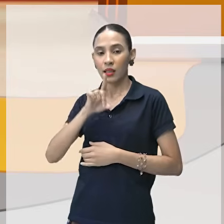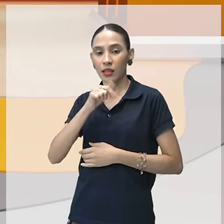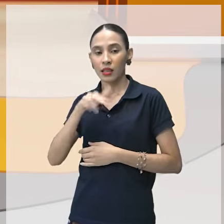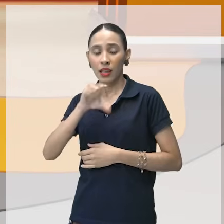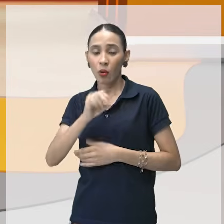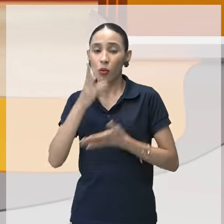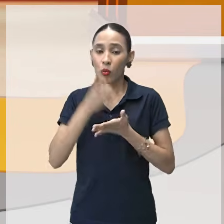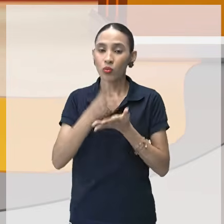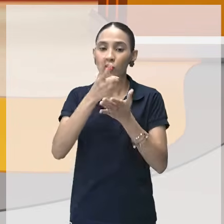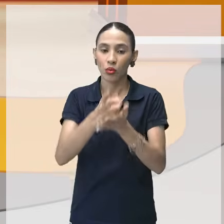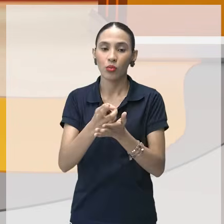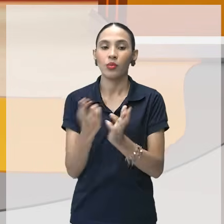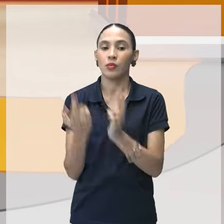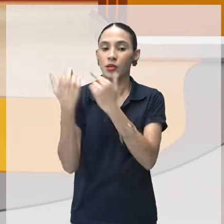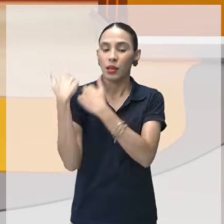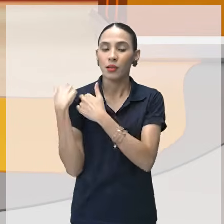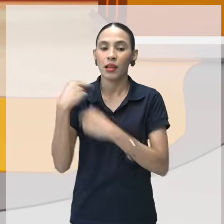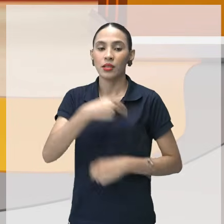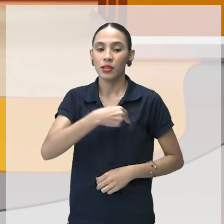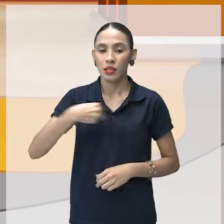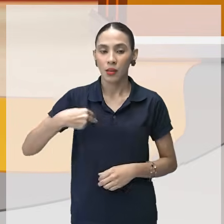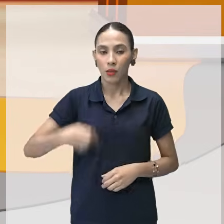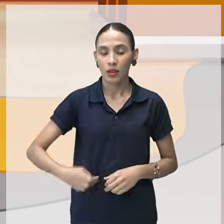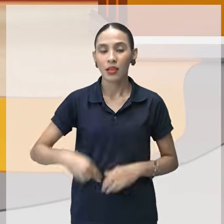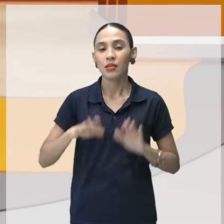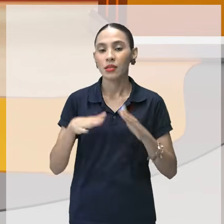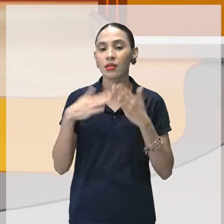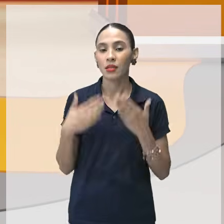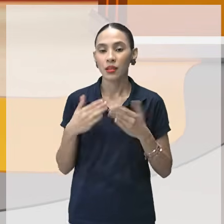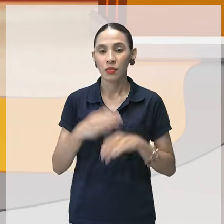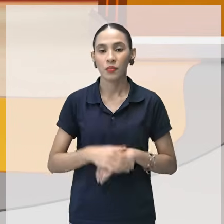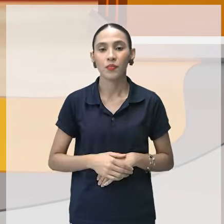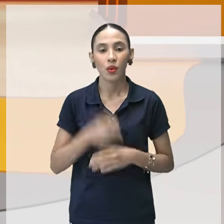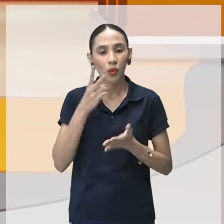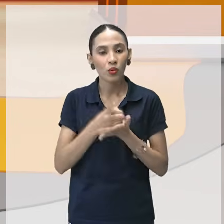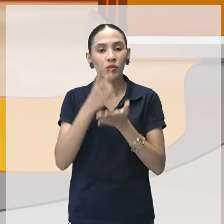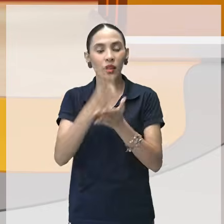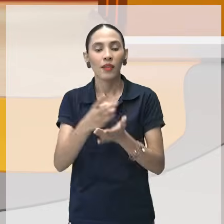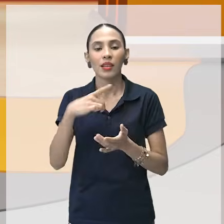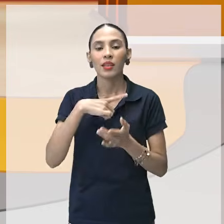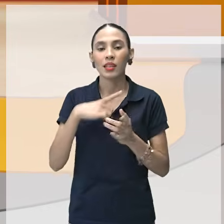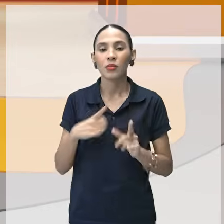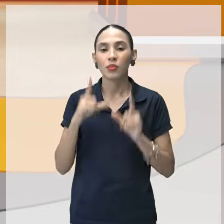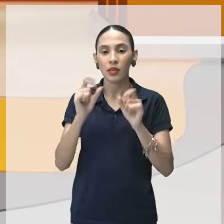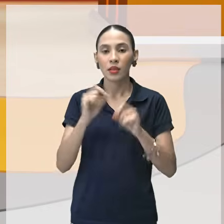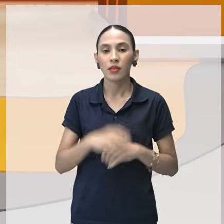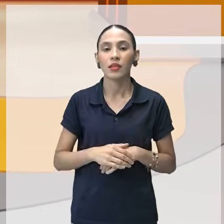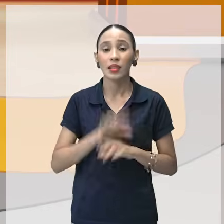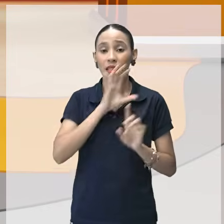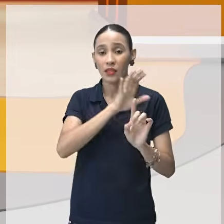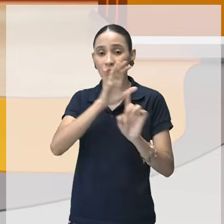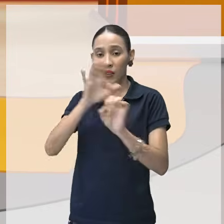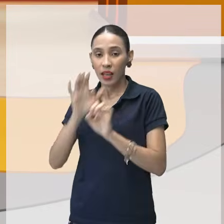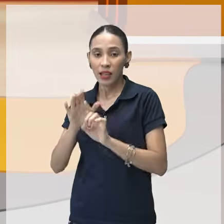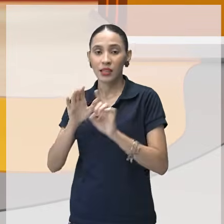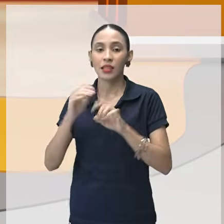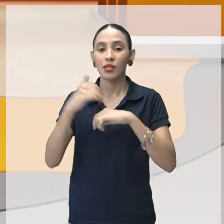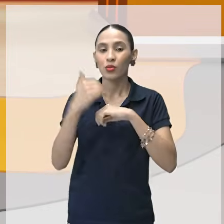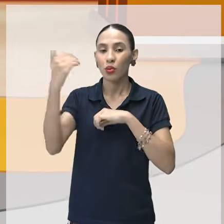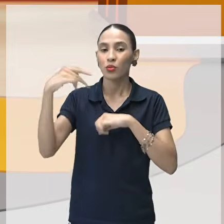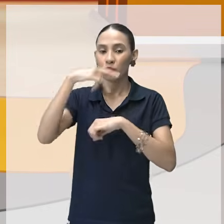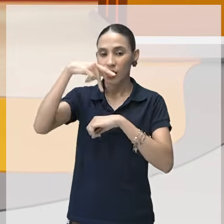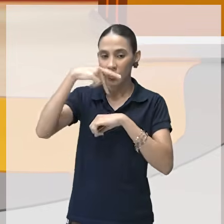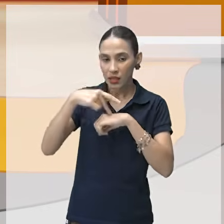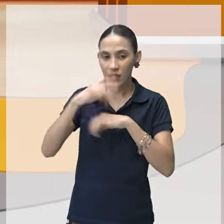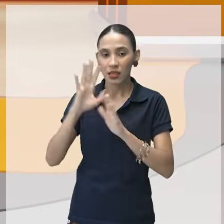sob responsabilidade dos japoneses, certo? Então, continuava tendo ali a presença e a influência estrangeira no